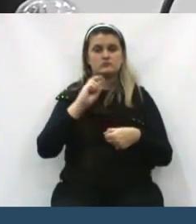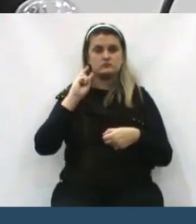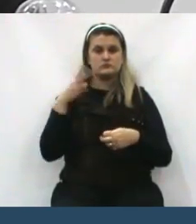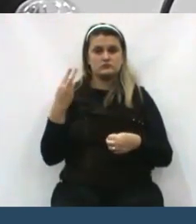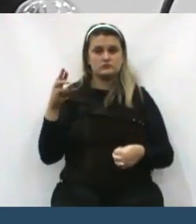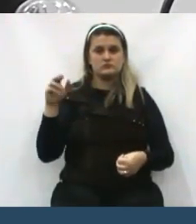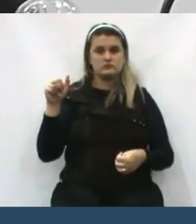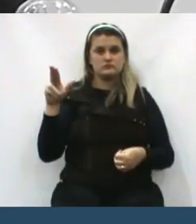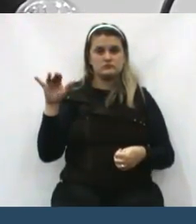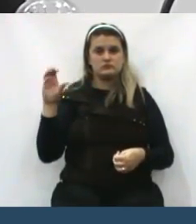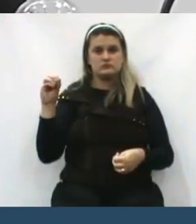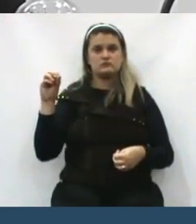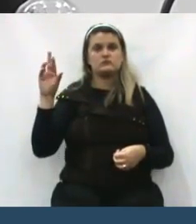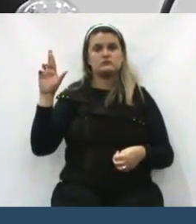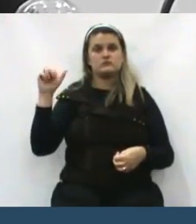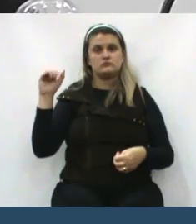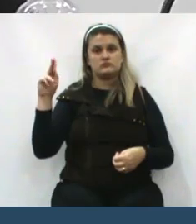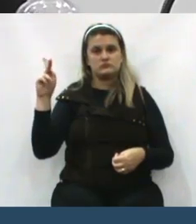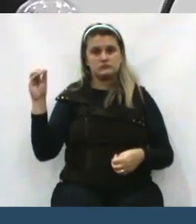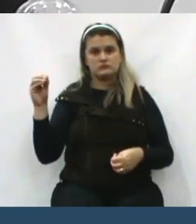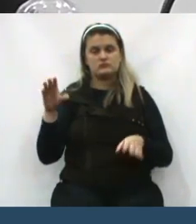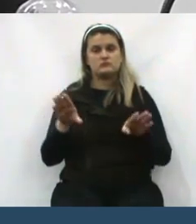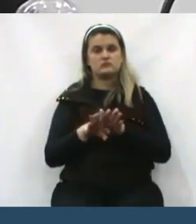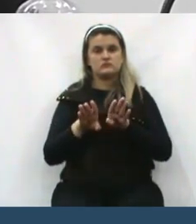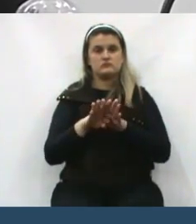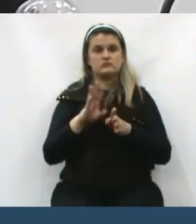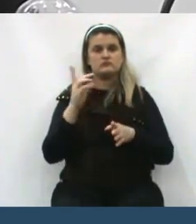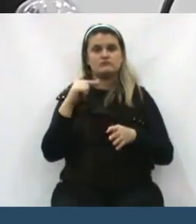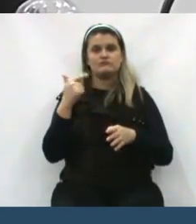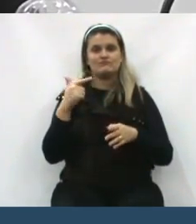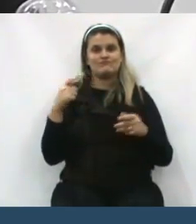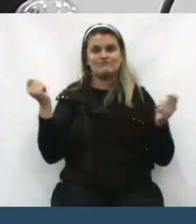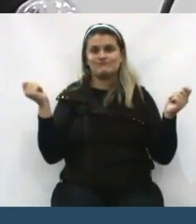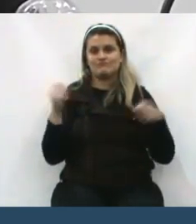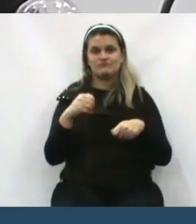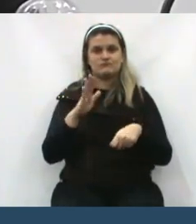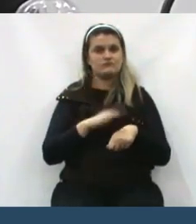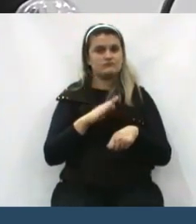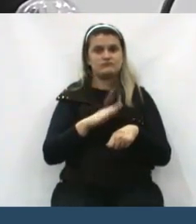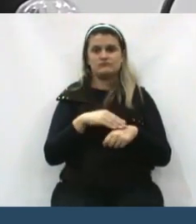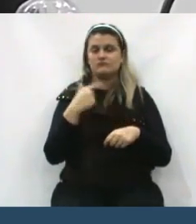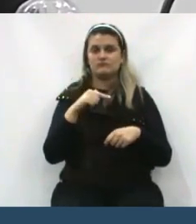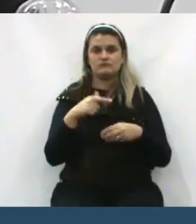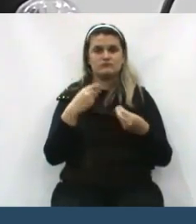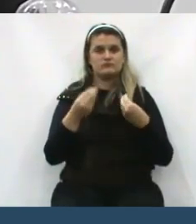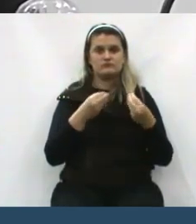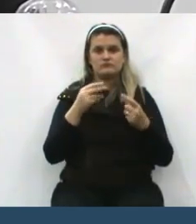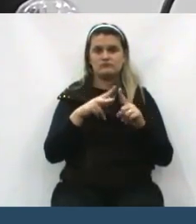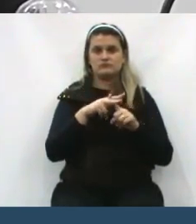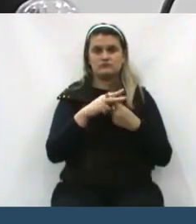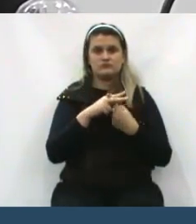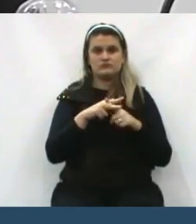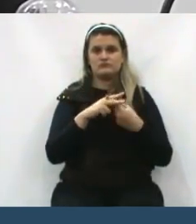importante, além da questão esportiva, essa questão de movimentar toda a economia